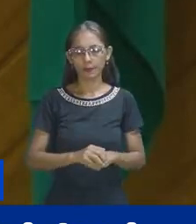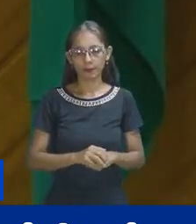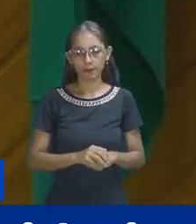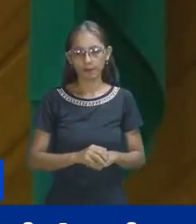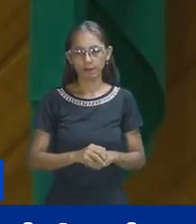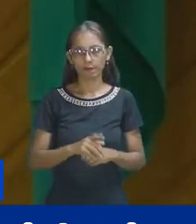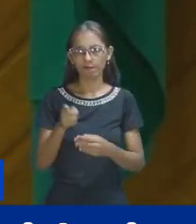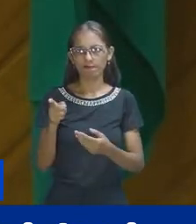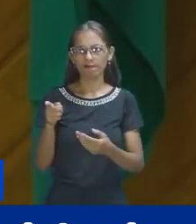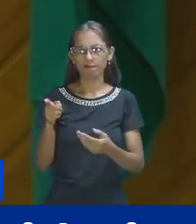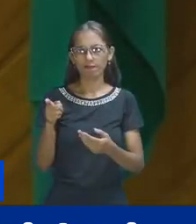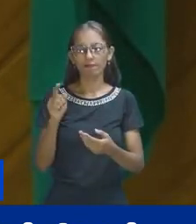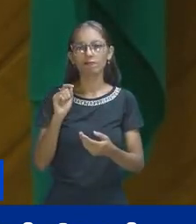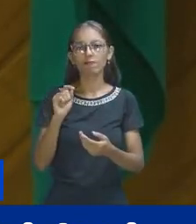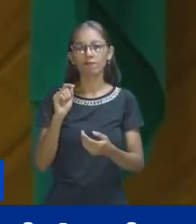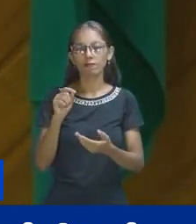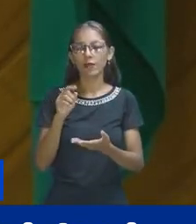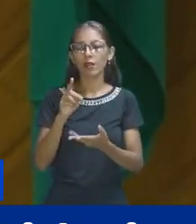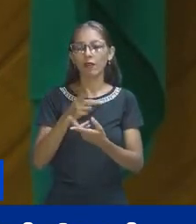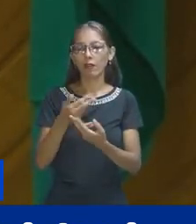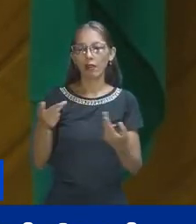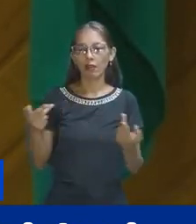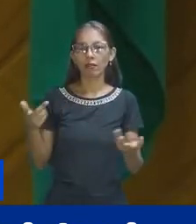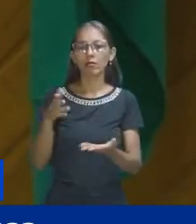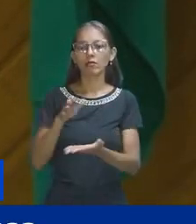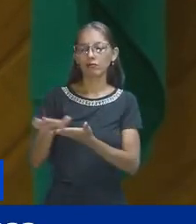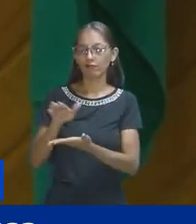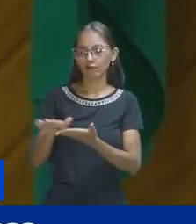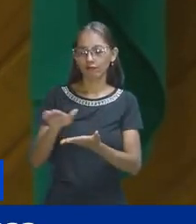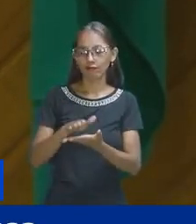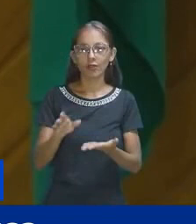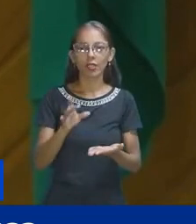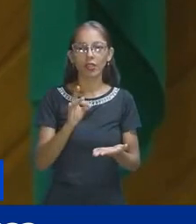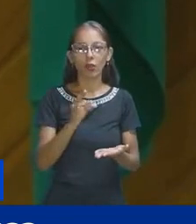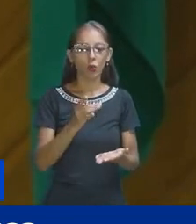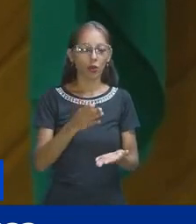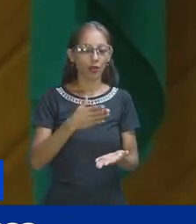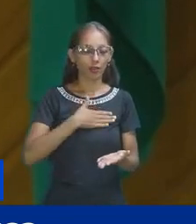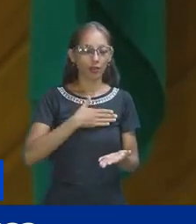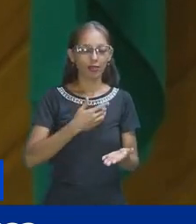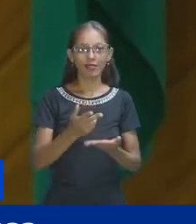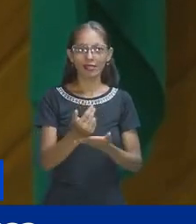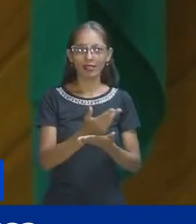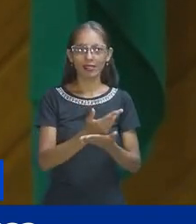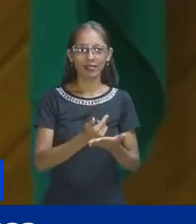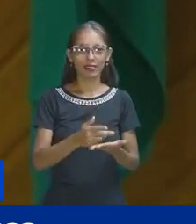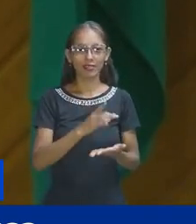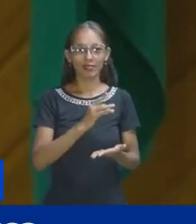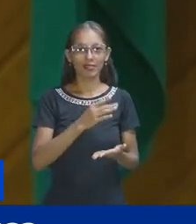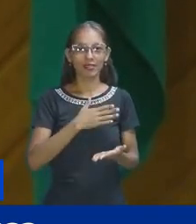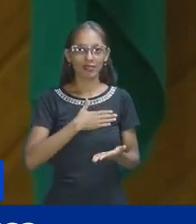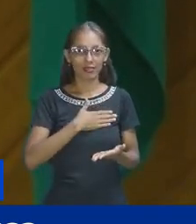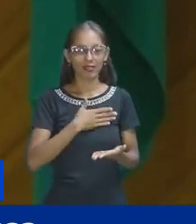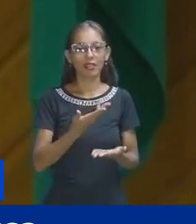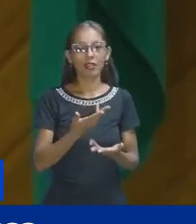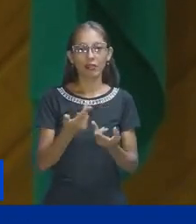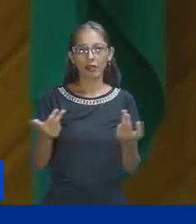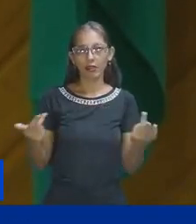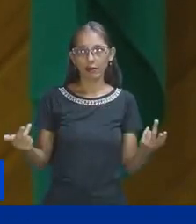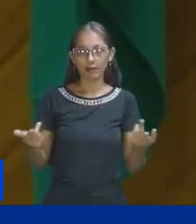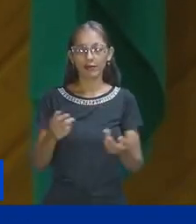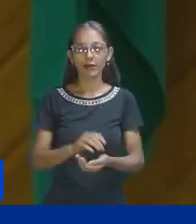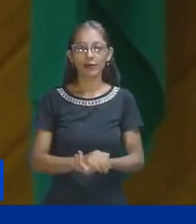material de campanha entre santinhos e adesivos do candidato a deputado estadual Diogo Sênio